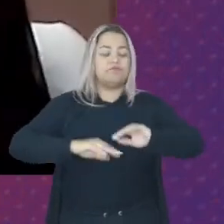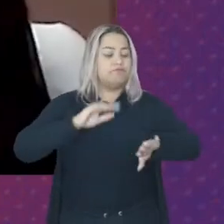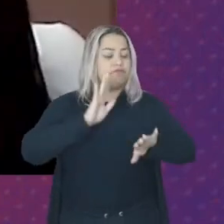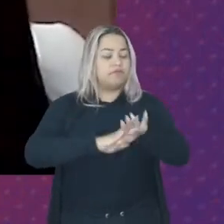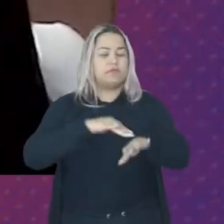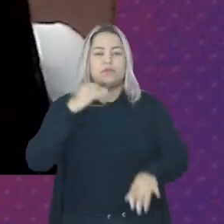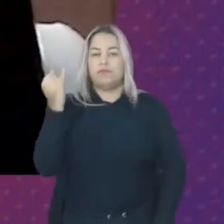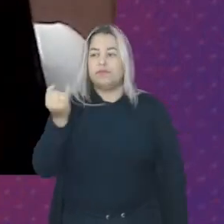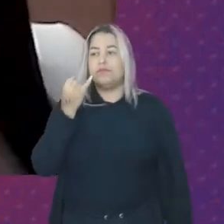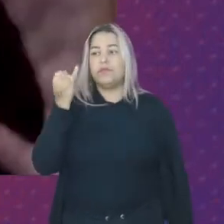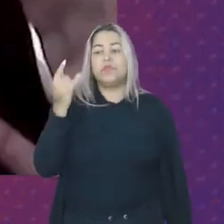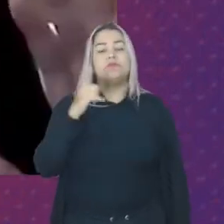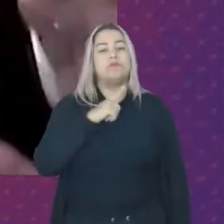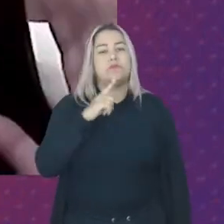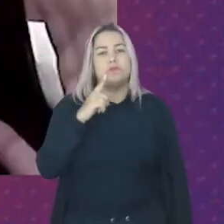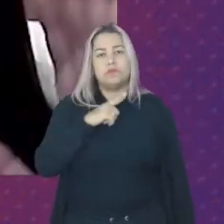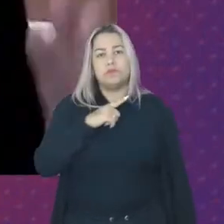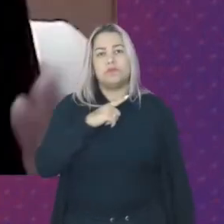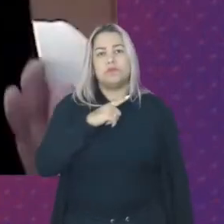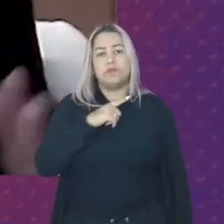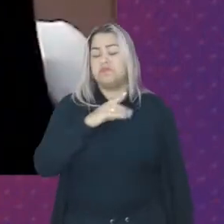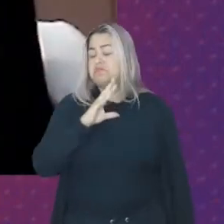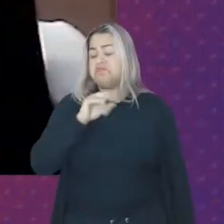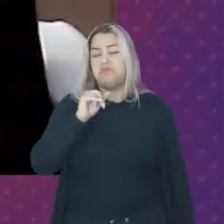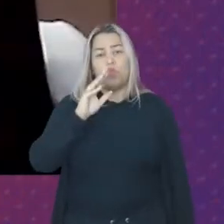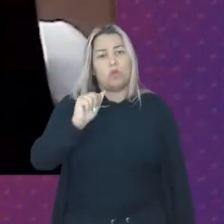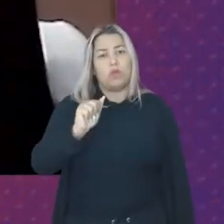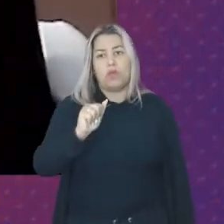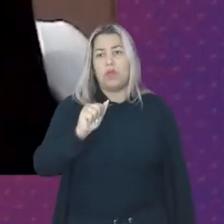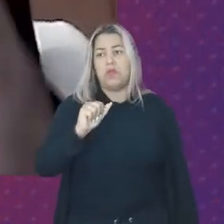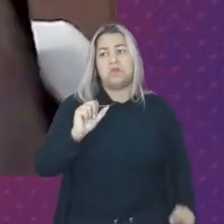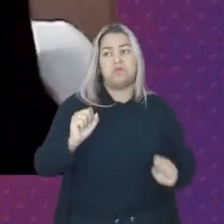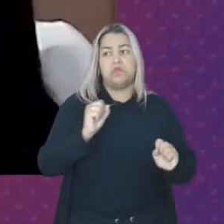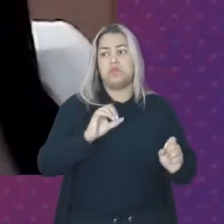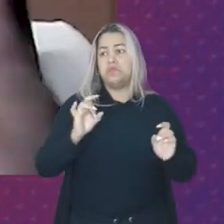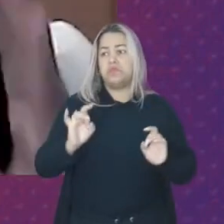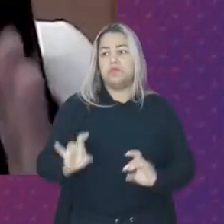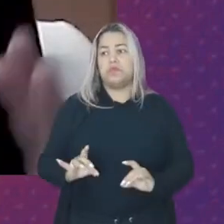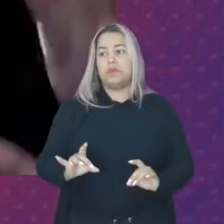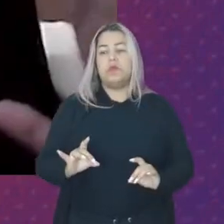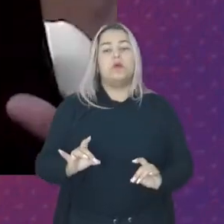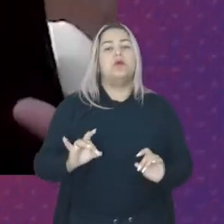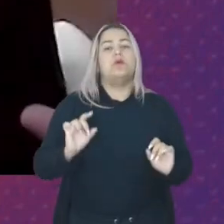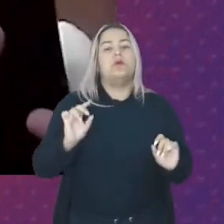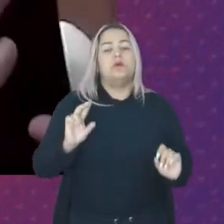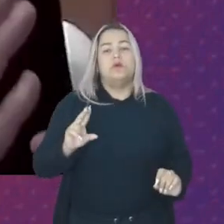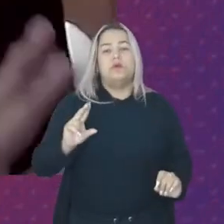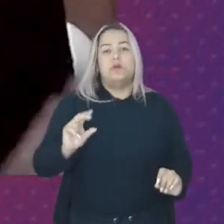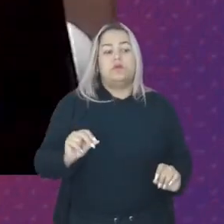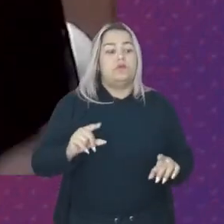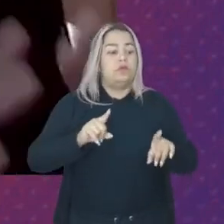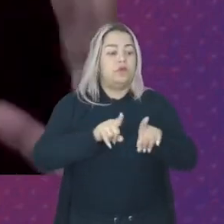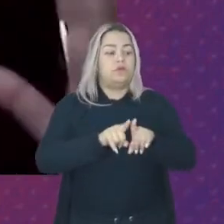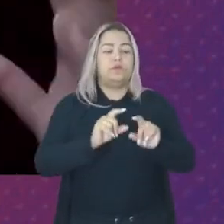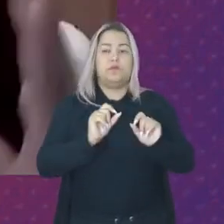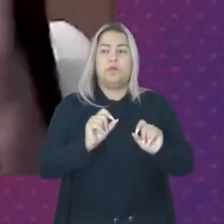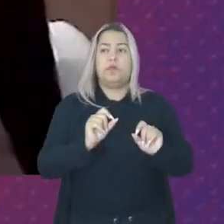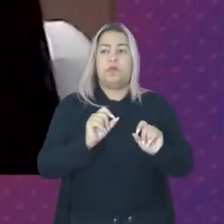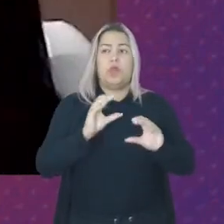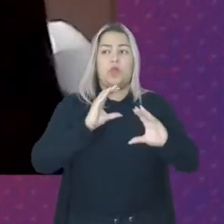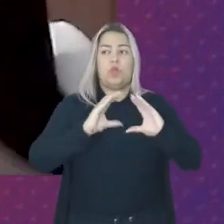mais importantes que existem e que você jamais pode delegar. Não adianta você querer delegar